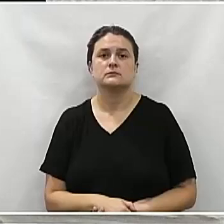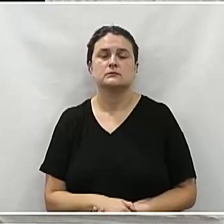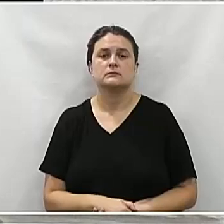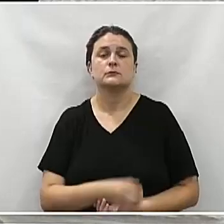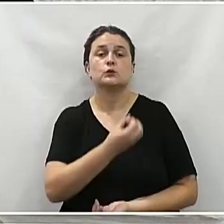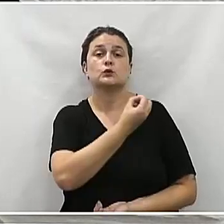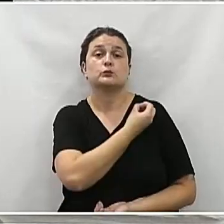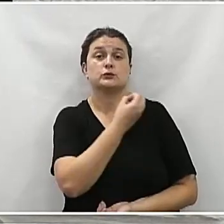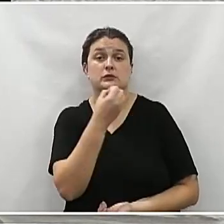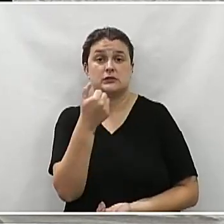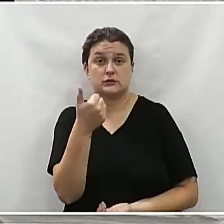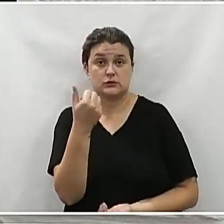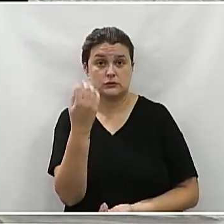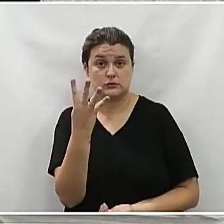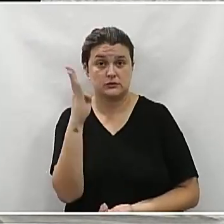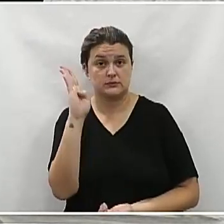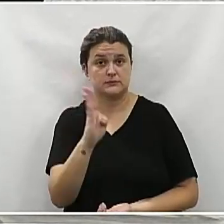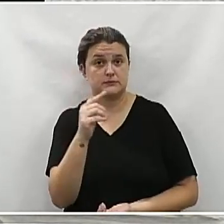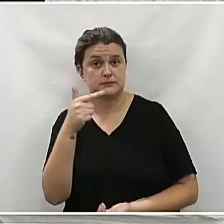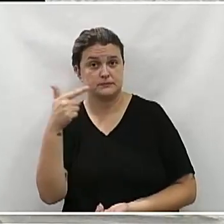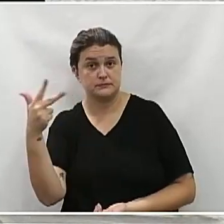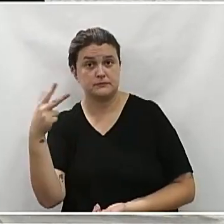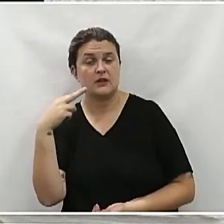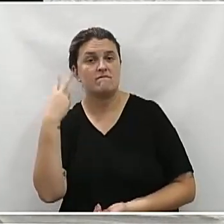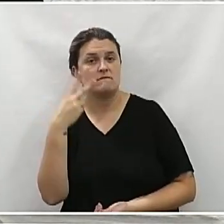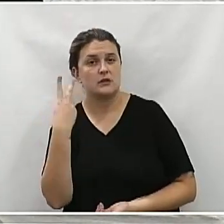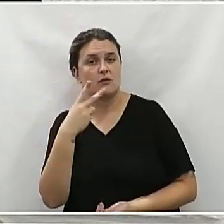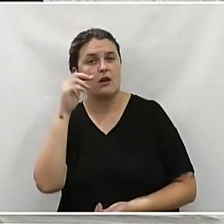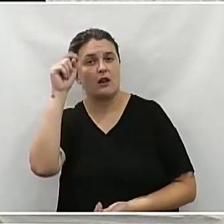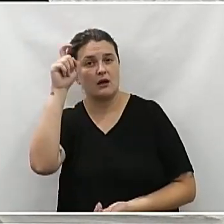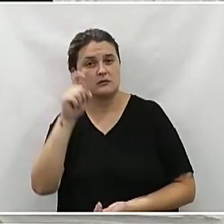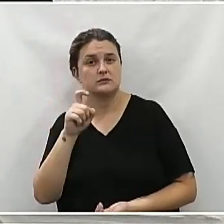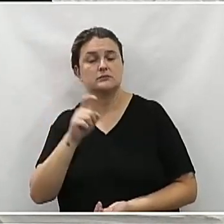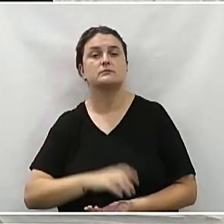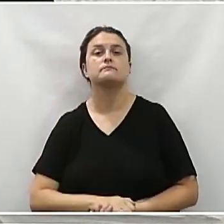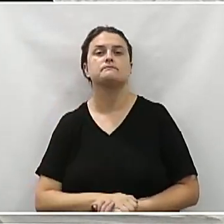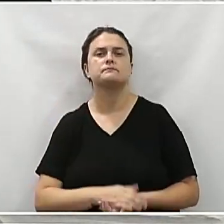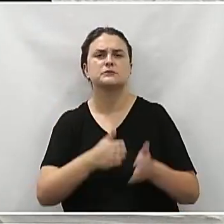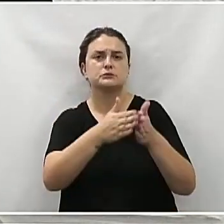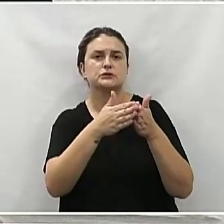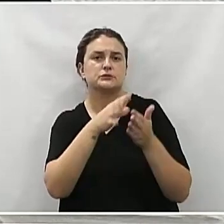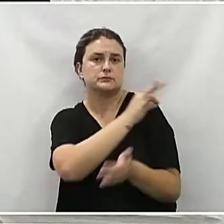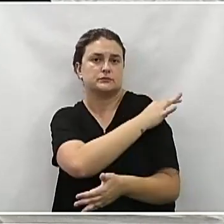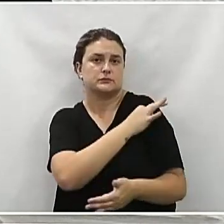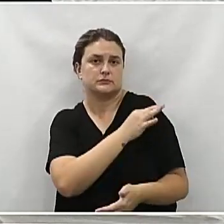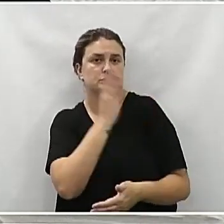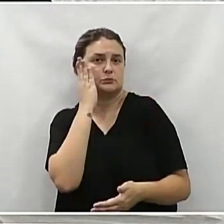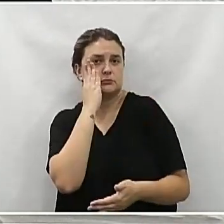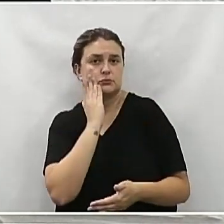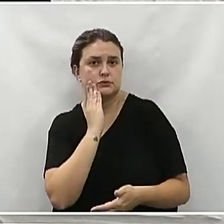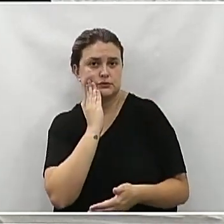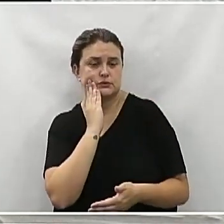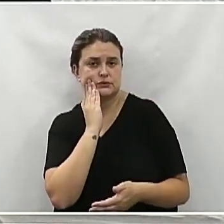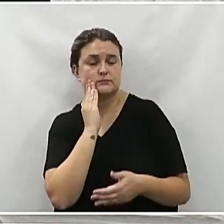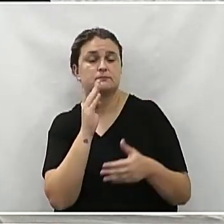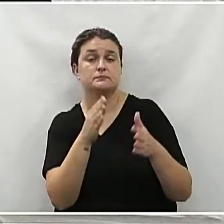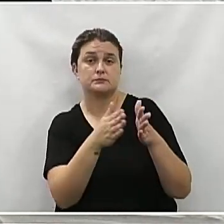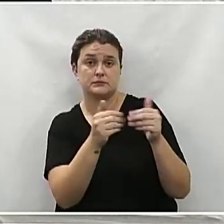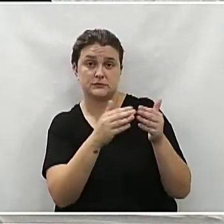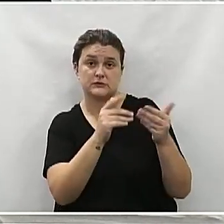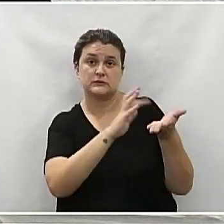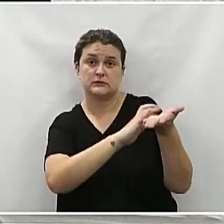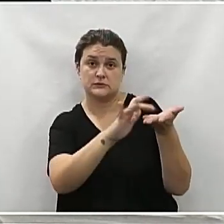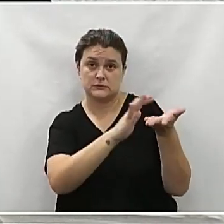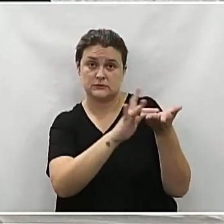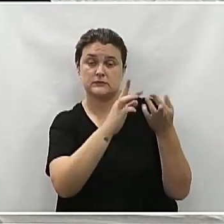Número 14 de 2023, do vereador Alex de Anastácio. Ao chefe do Poder Executivo Municipal, por meio da